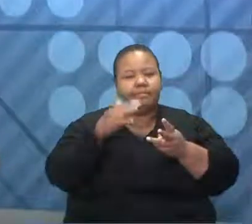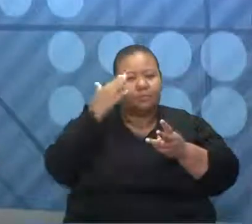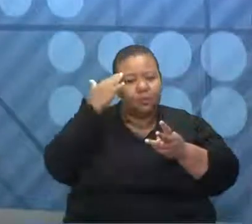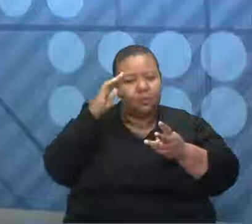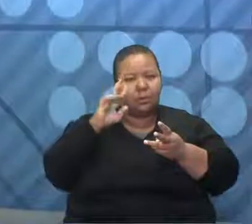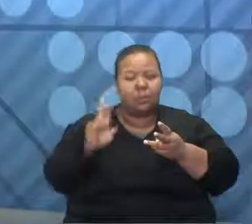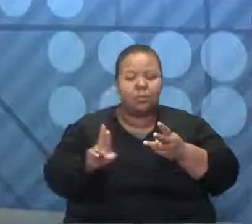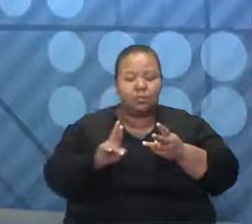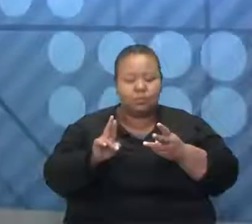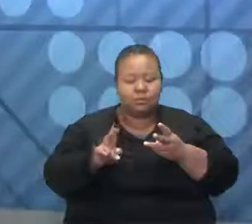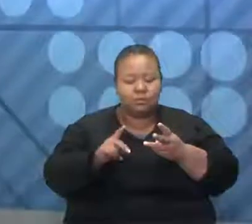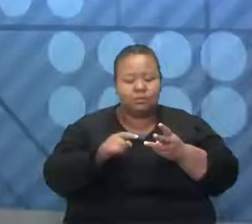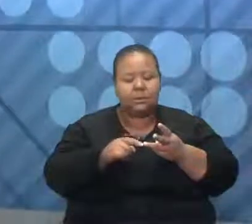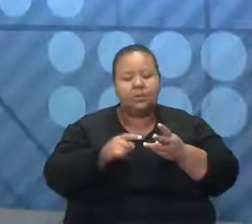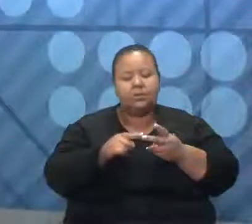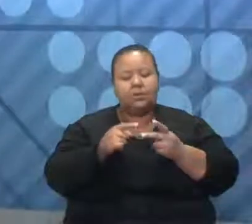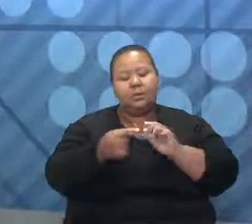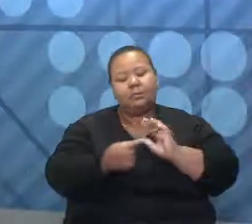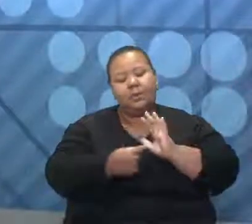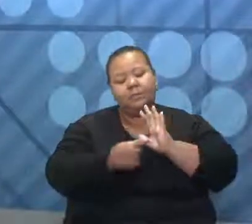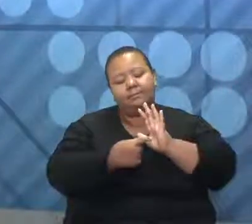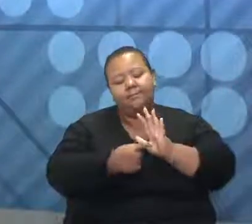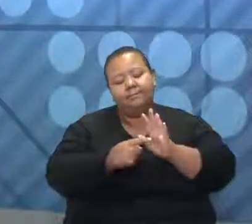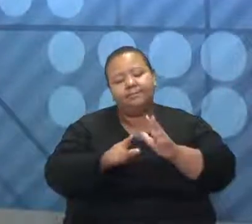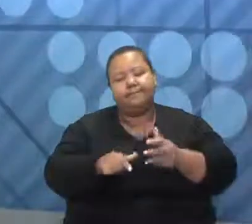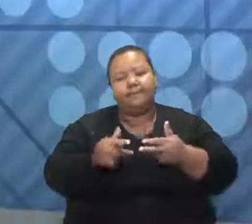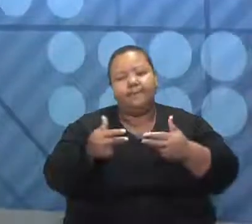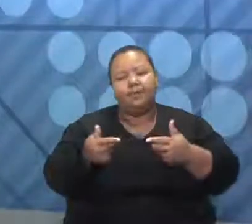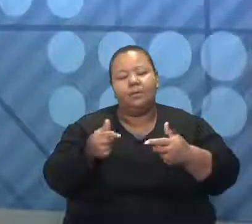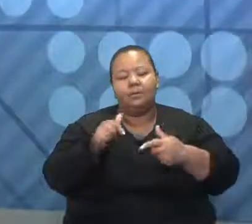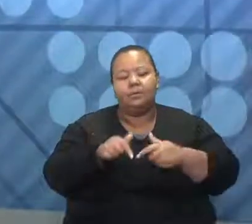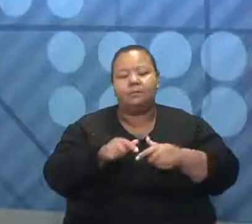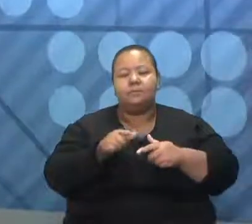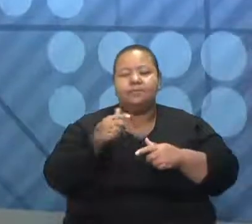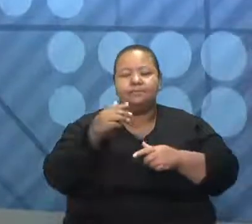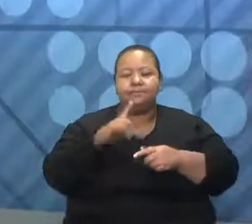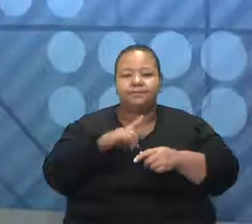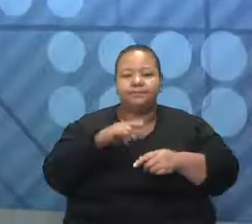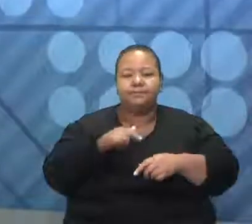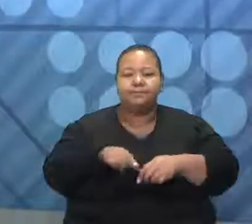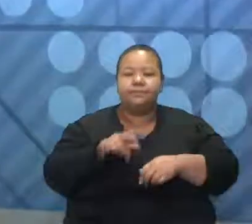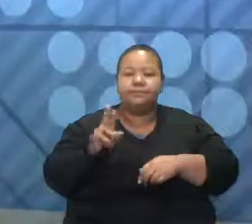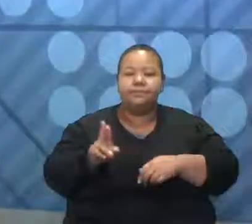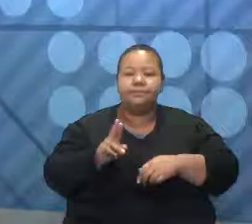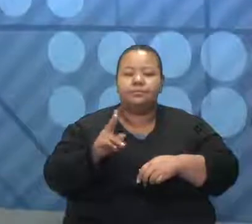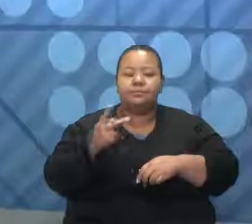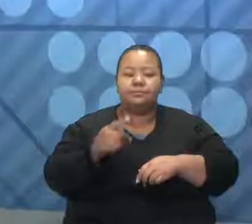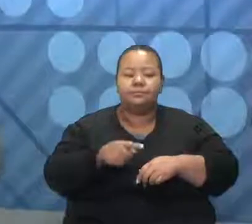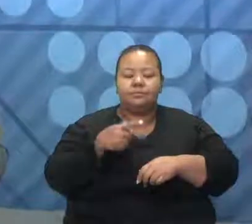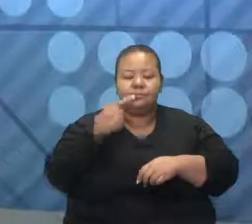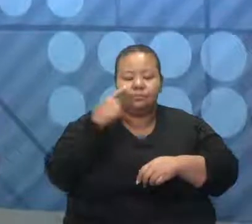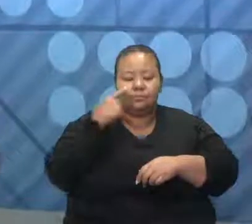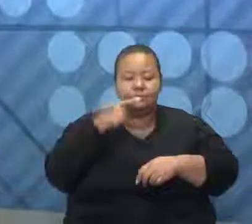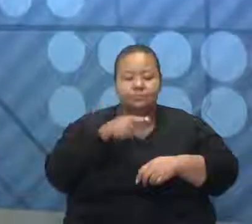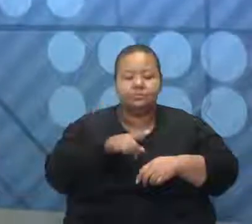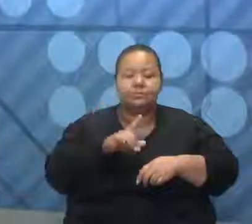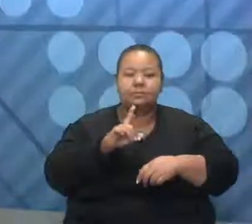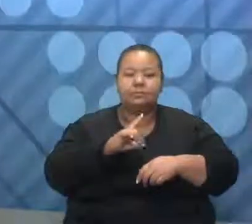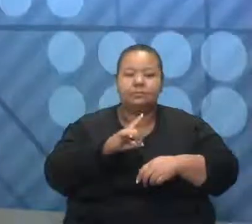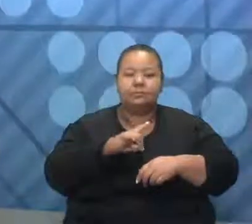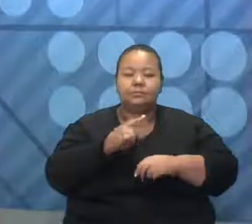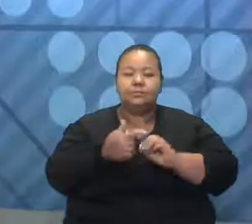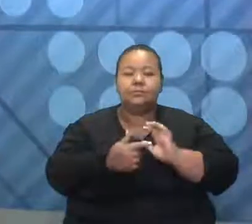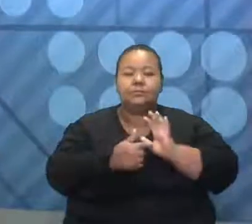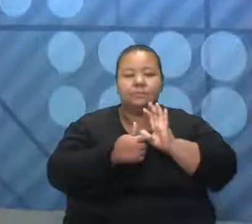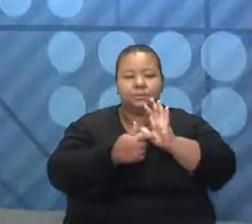eles querem me indicar algo, eles querem apontar, eu estou utilizando eles para ver ali o que eles estão